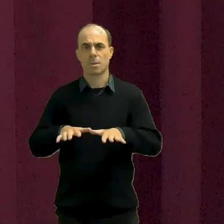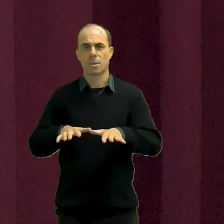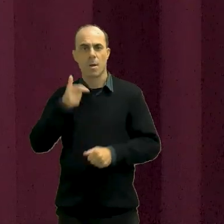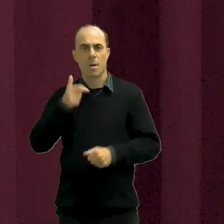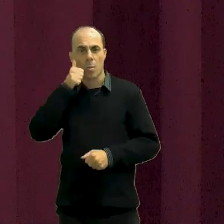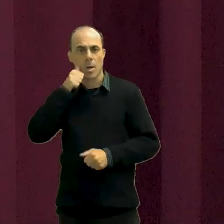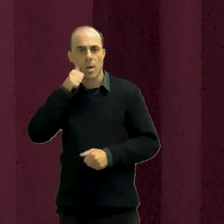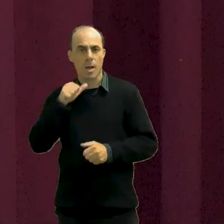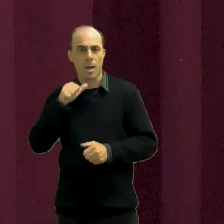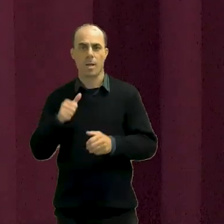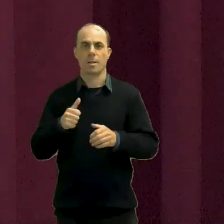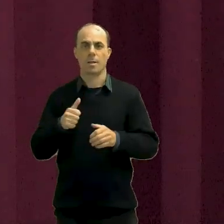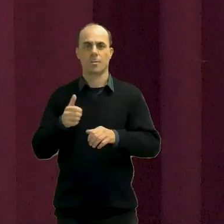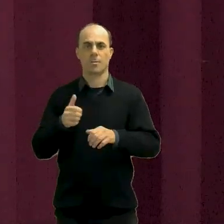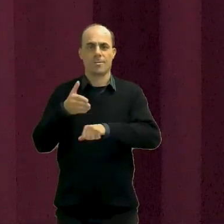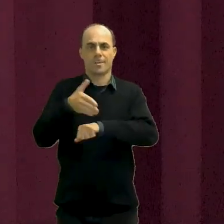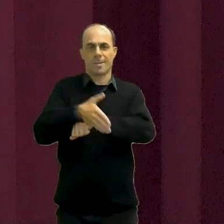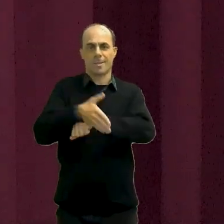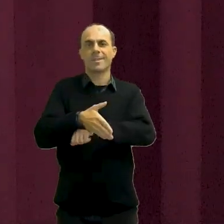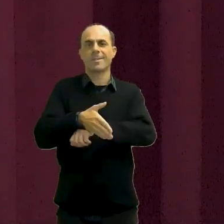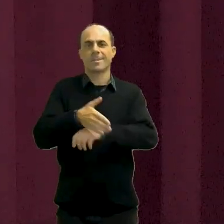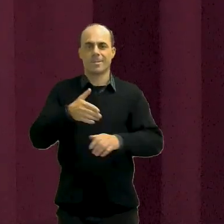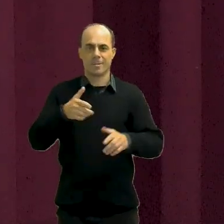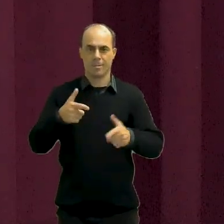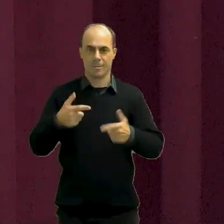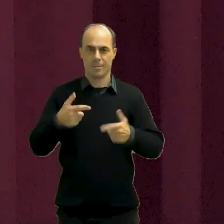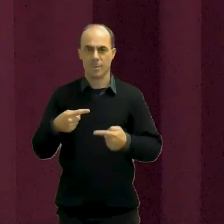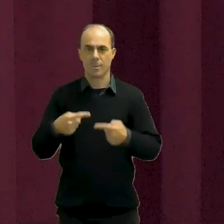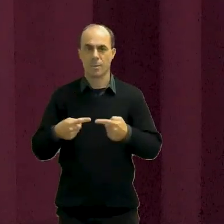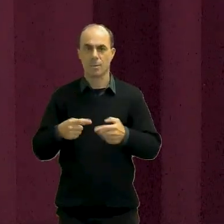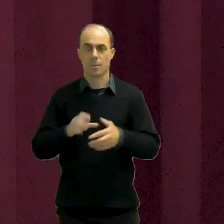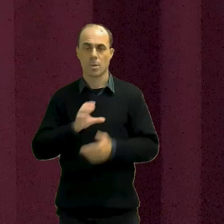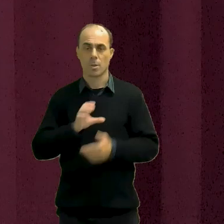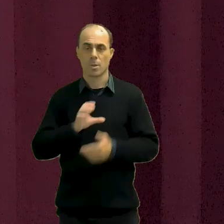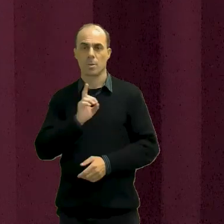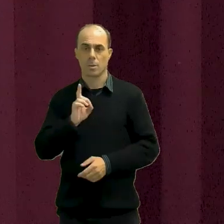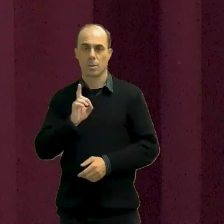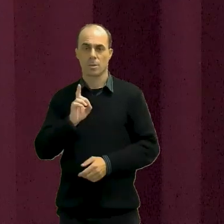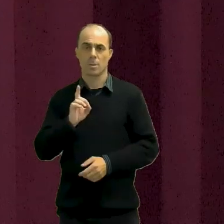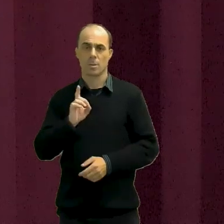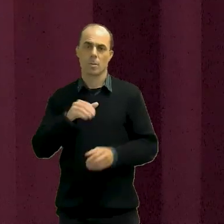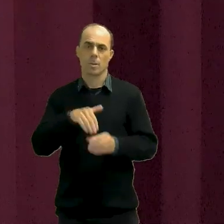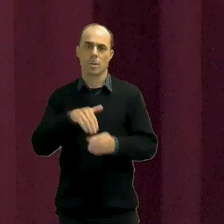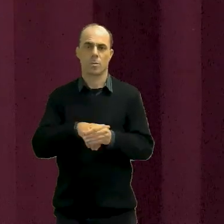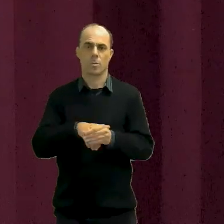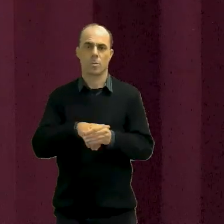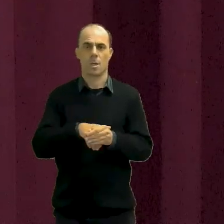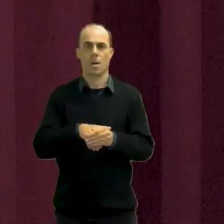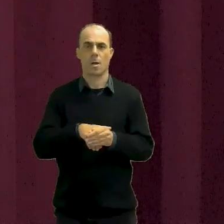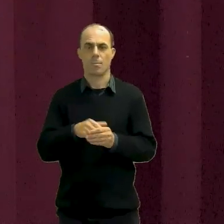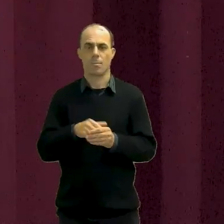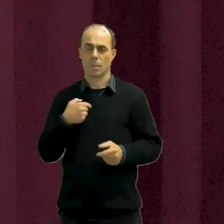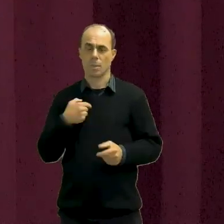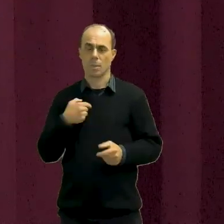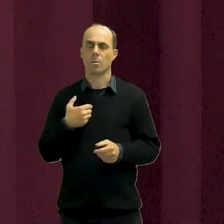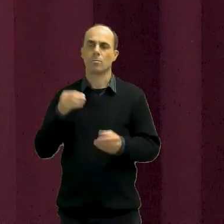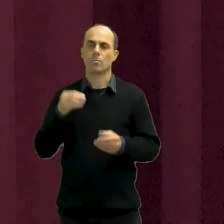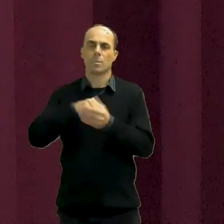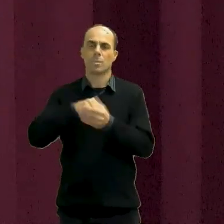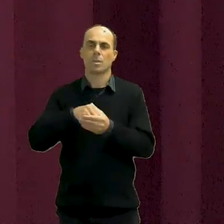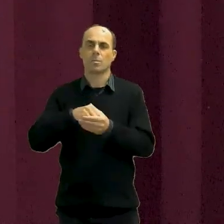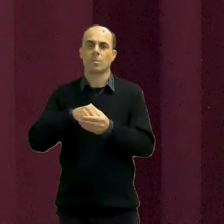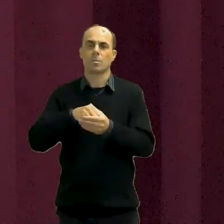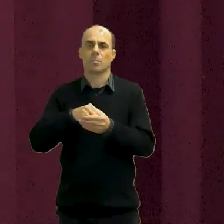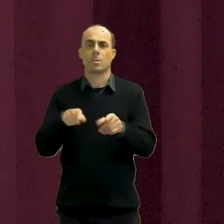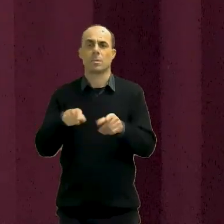eh inclusive na nossa coordenação eleitoral eh sou eu também que faço parte mas nós temos também a nossa